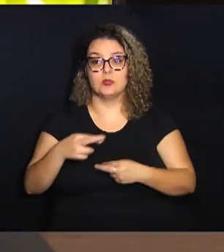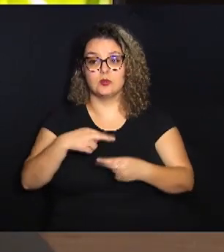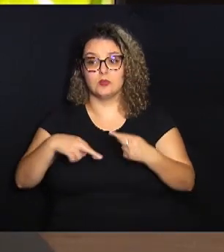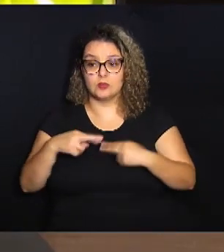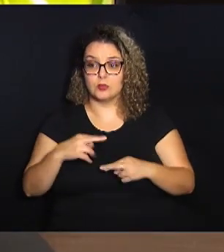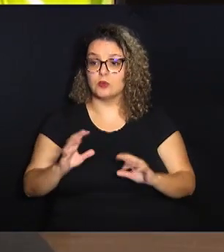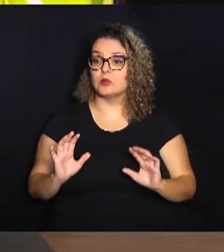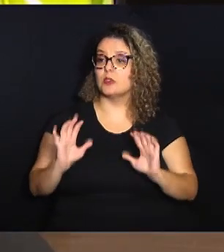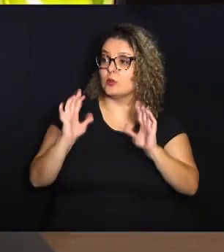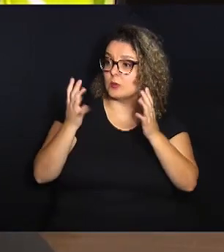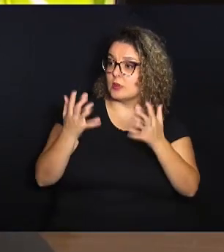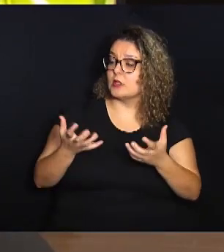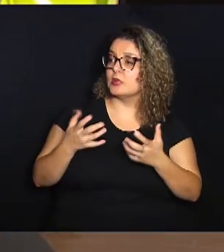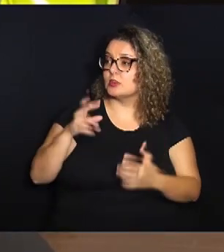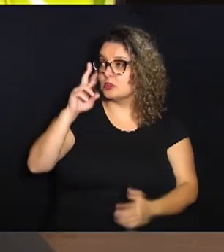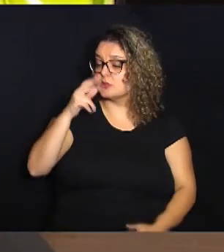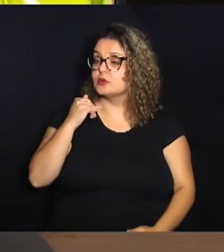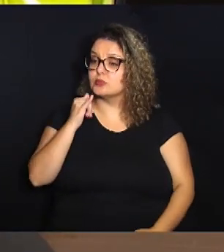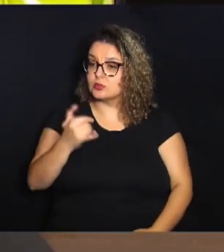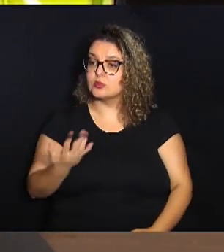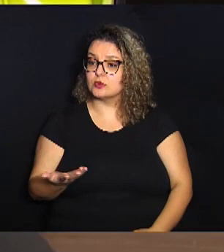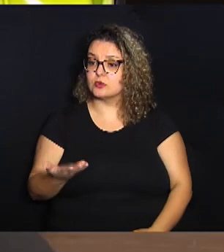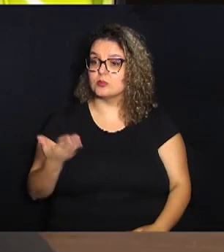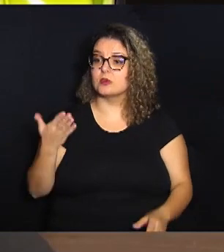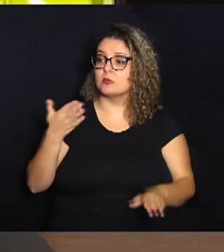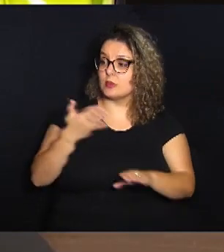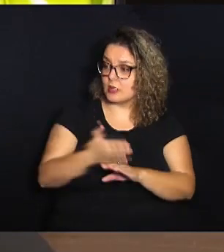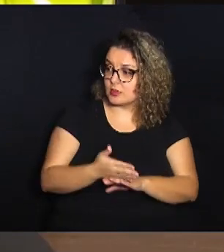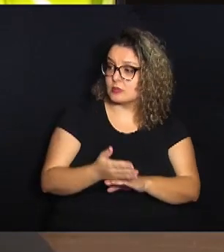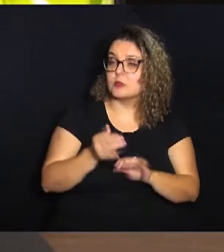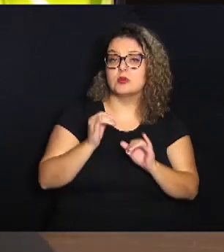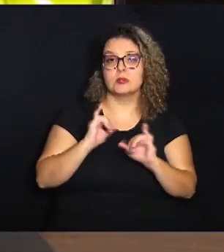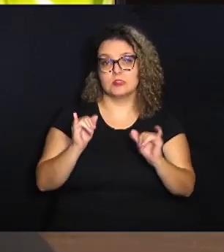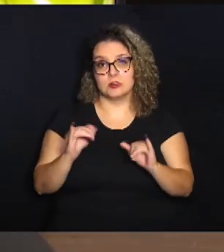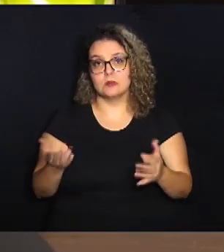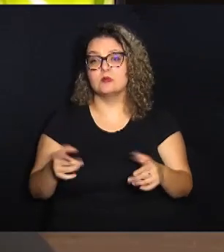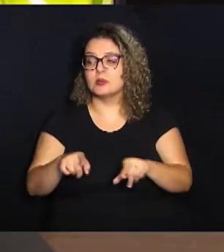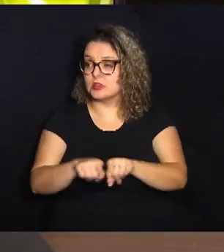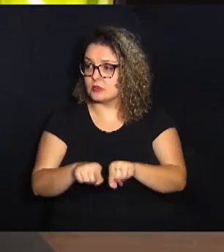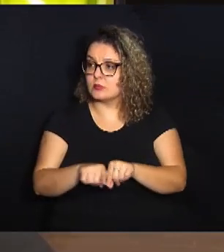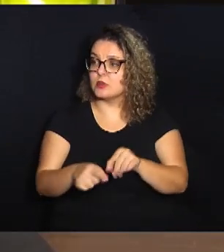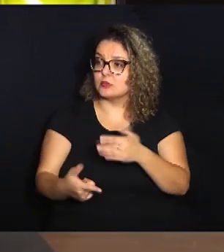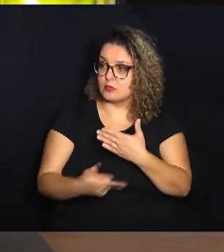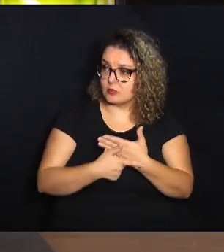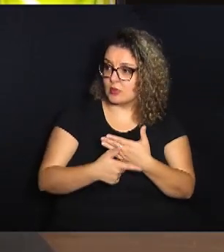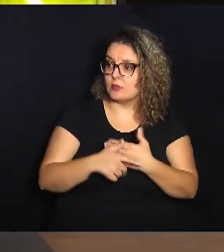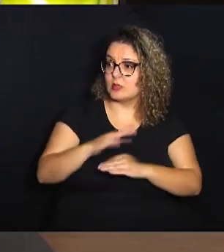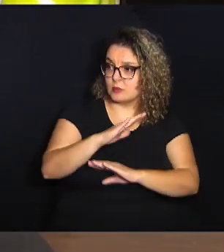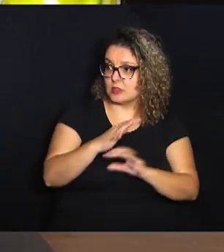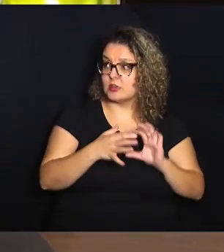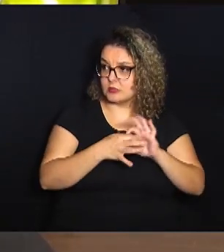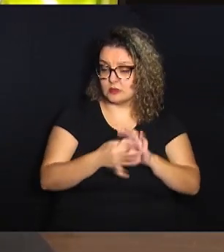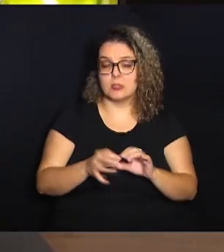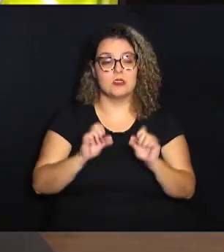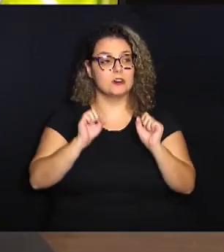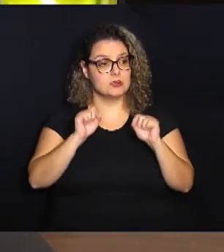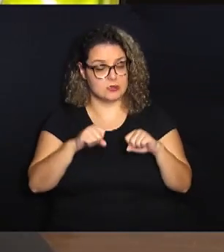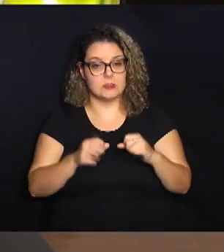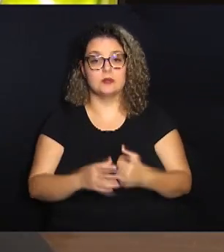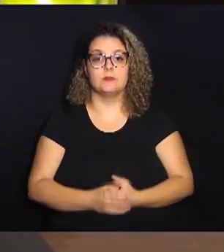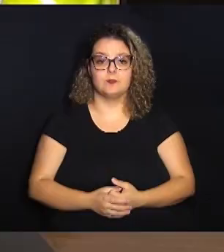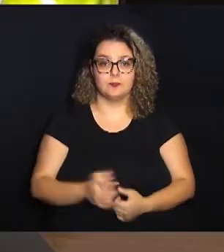ao clima. Eu queria que o senhor falasse, o senhor que participou desse anúncio, também do papel da Câmara nesse contexto. Sim, eu